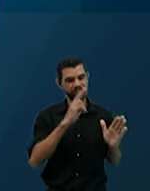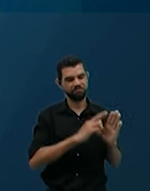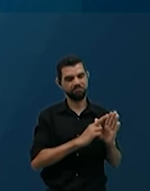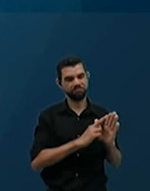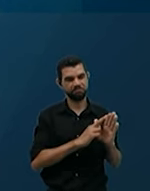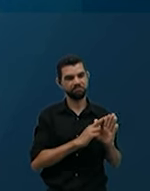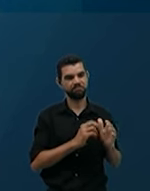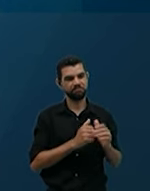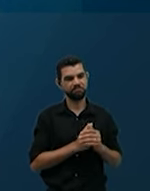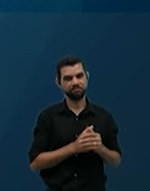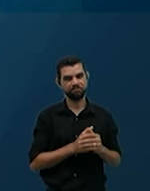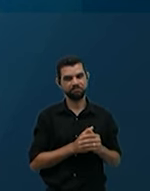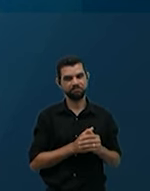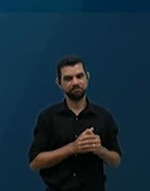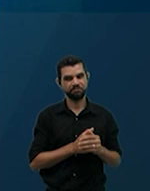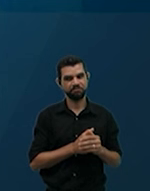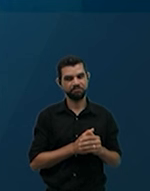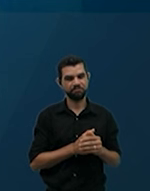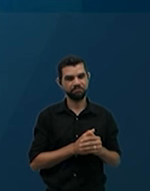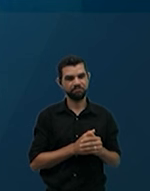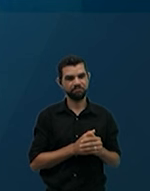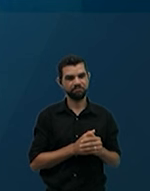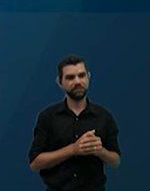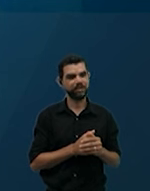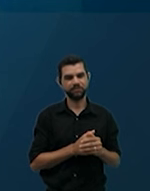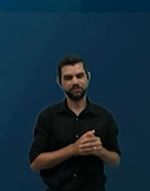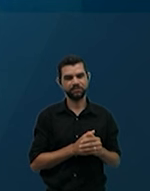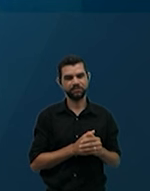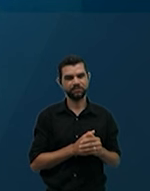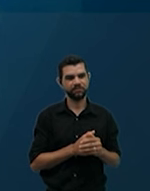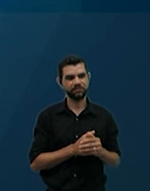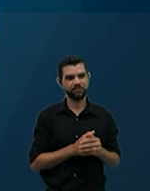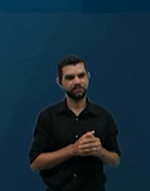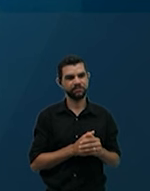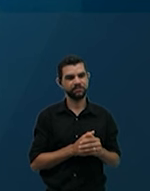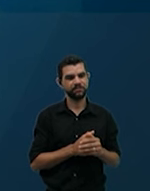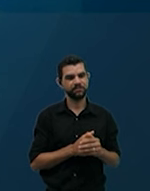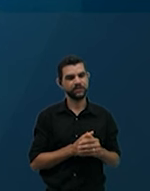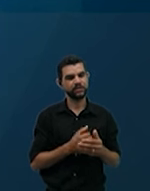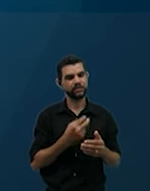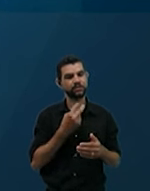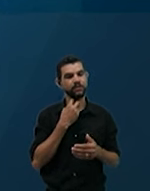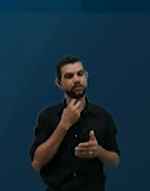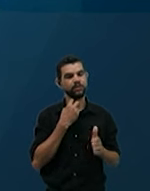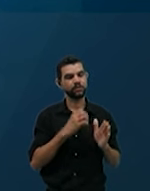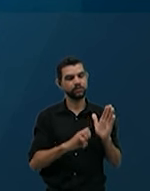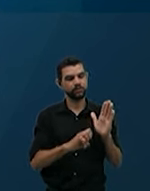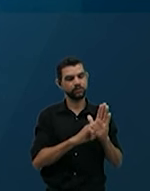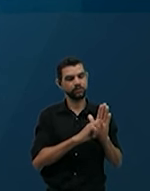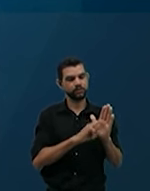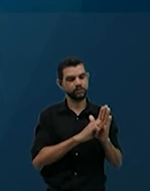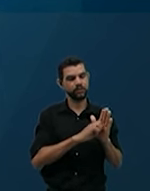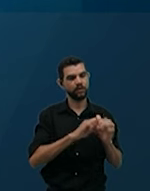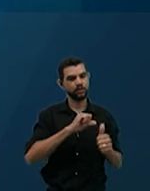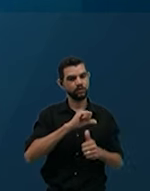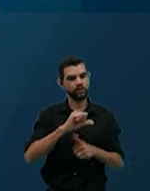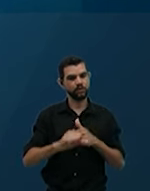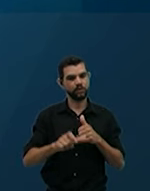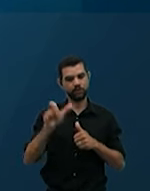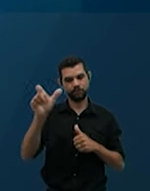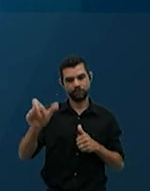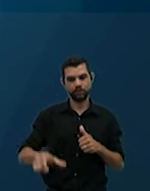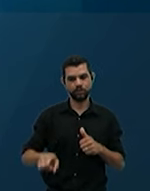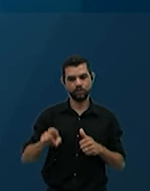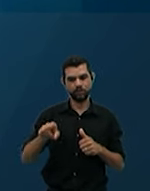responsabilidade tributária decorre de lei, não pode o edital da praça alterar o sujeito passivo da obrigação